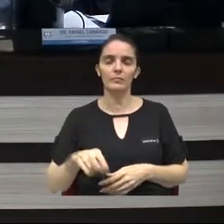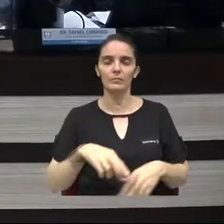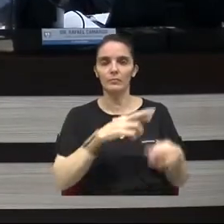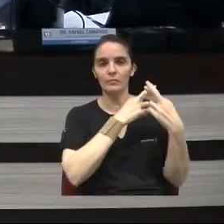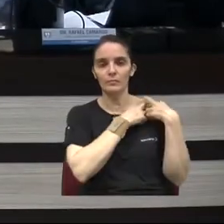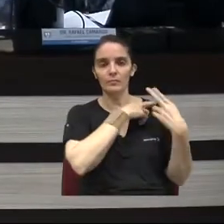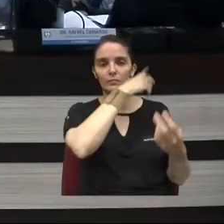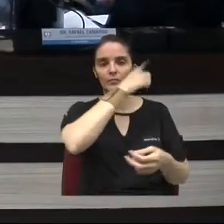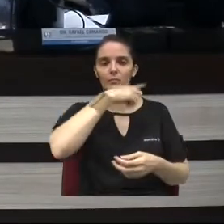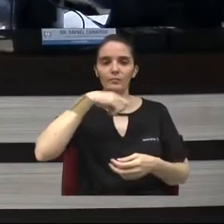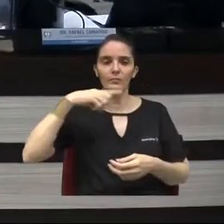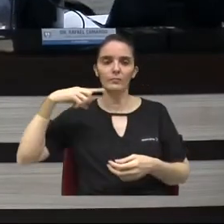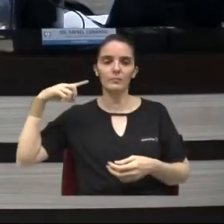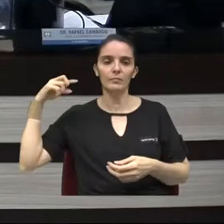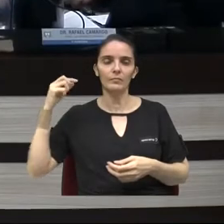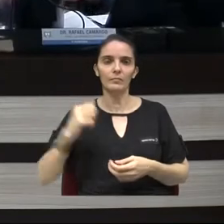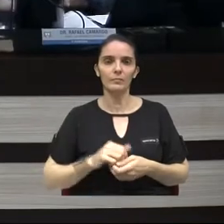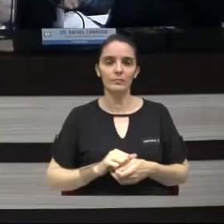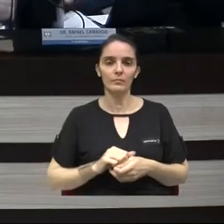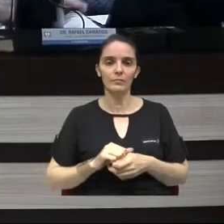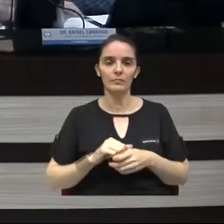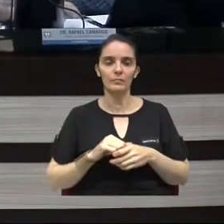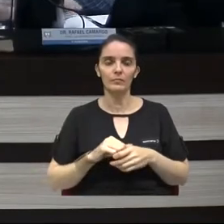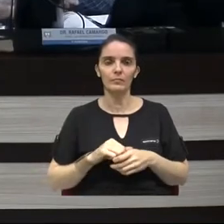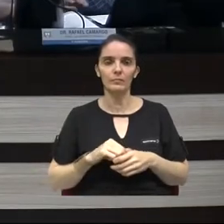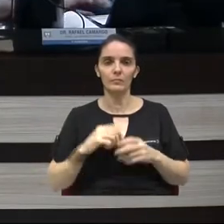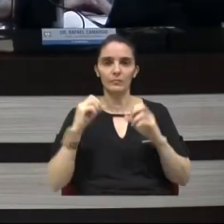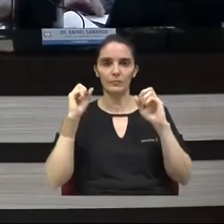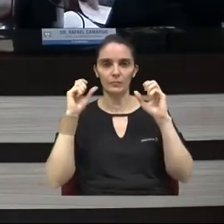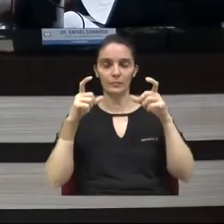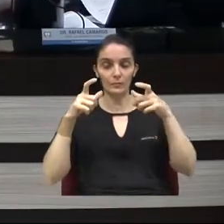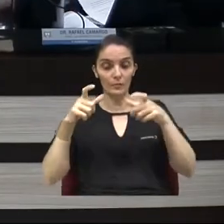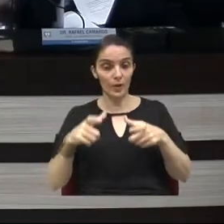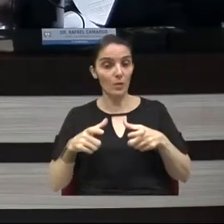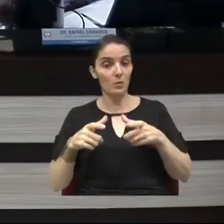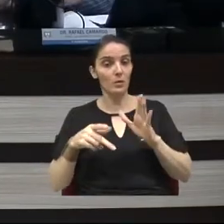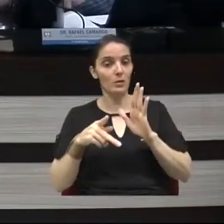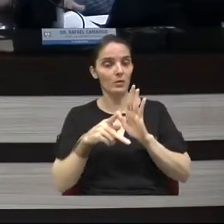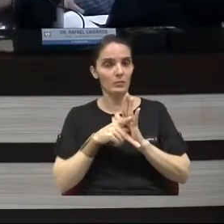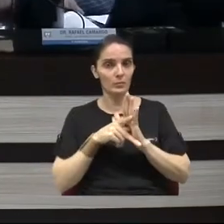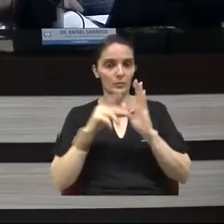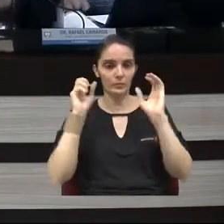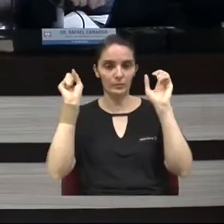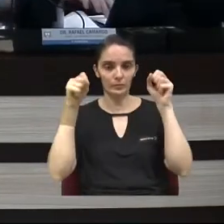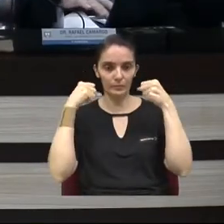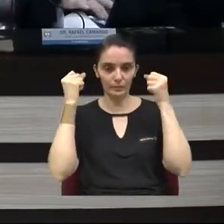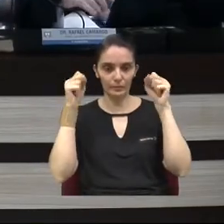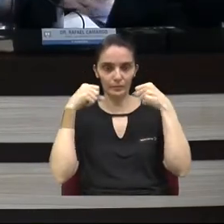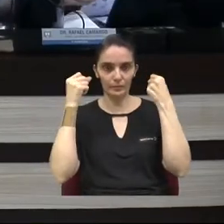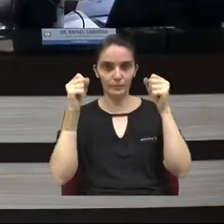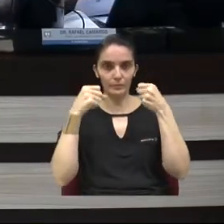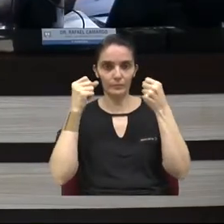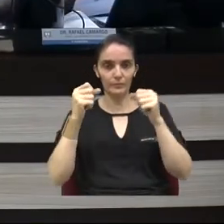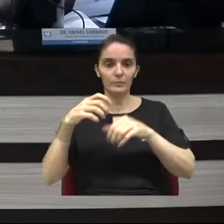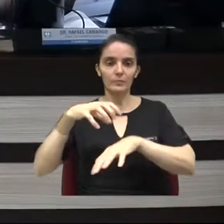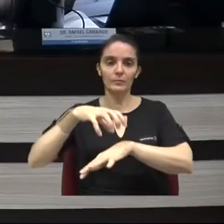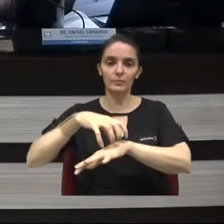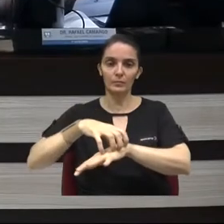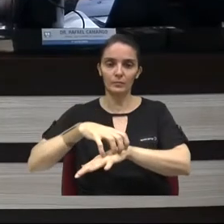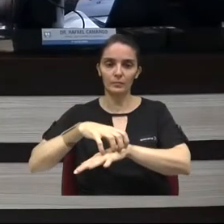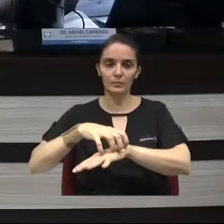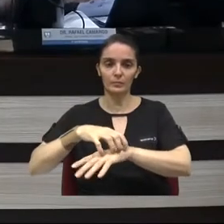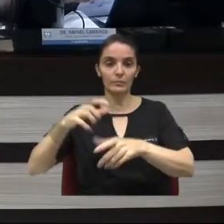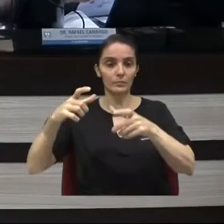223/2015, de autoria da nova vereadora Mayra Rosana Gama de Araújo Silva da Costa, que dispõe sobre a divulgação visual obrigatória